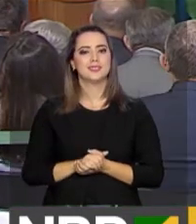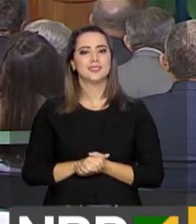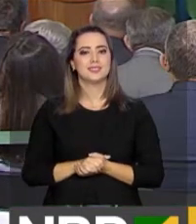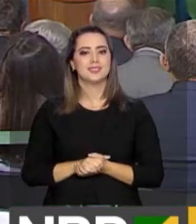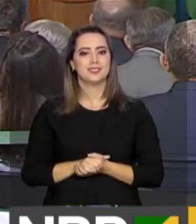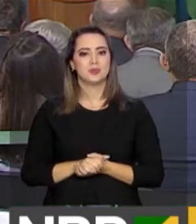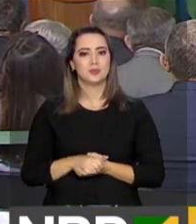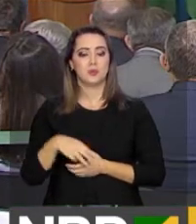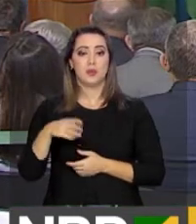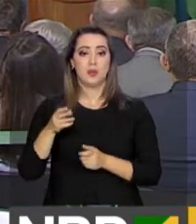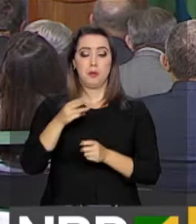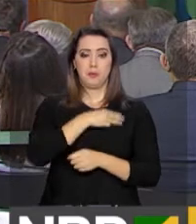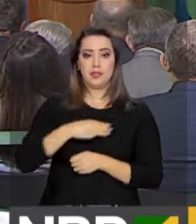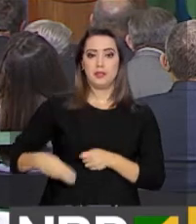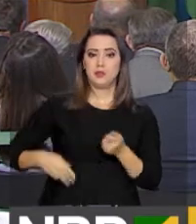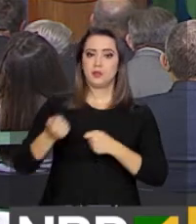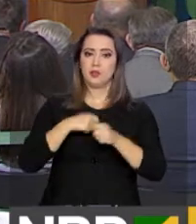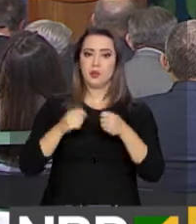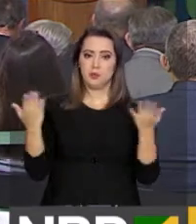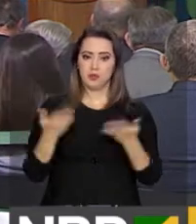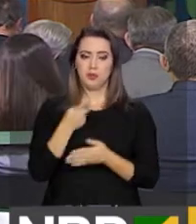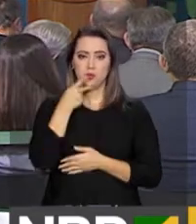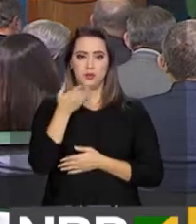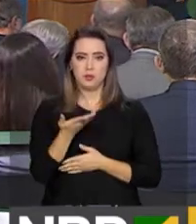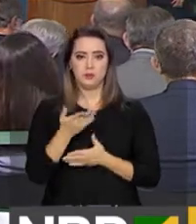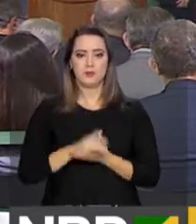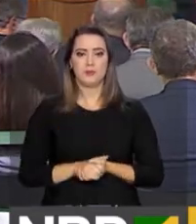merece já não merece agora